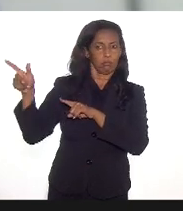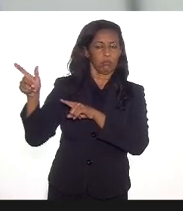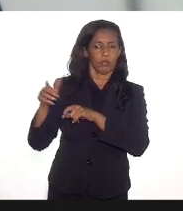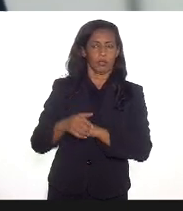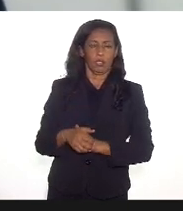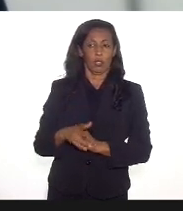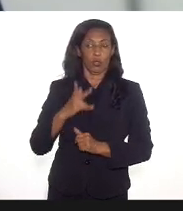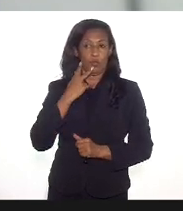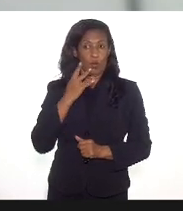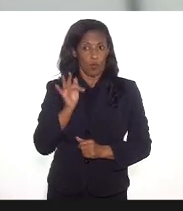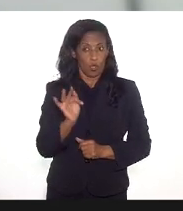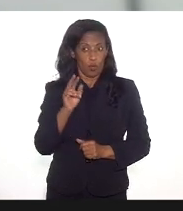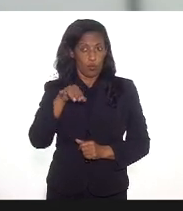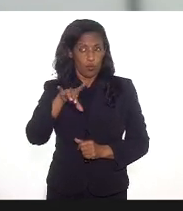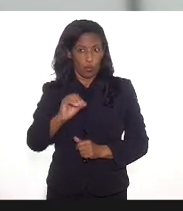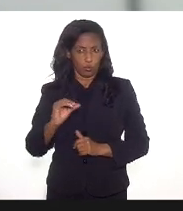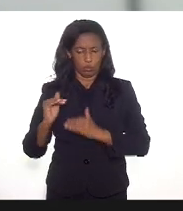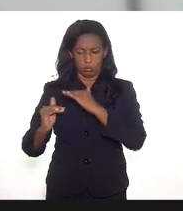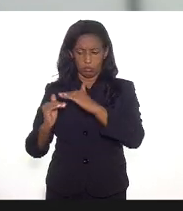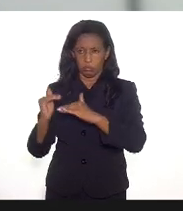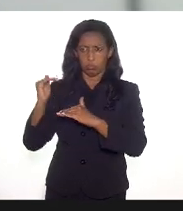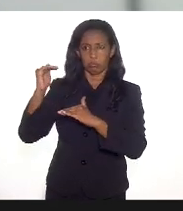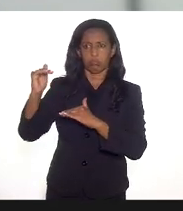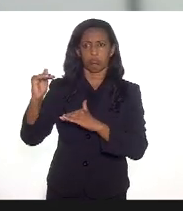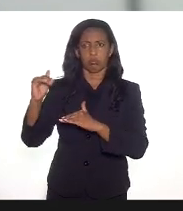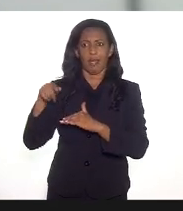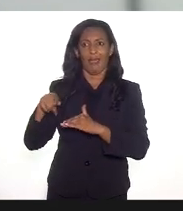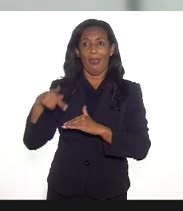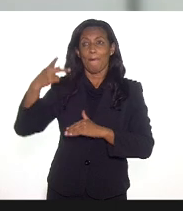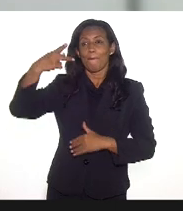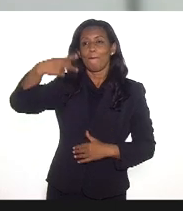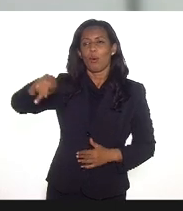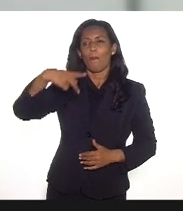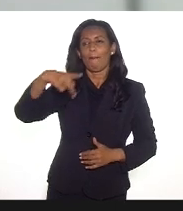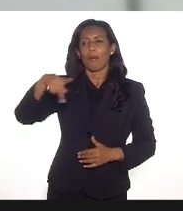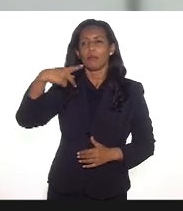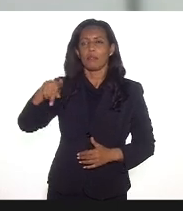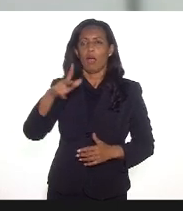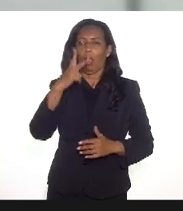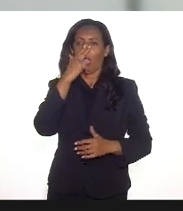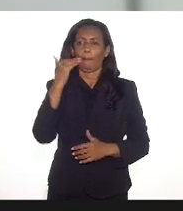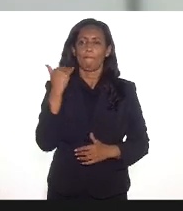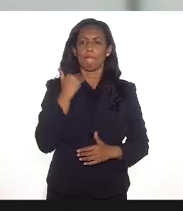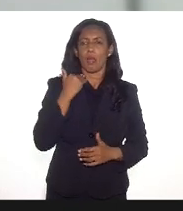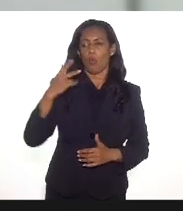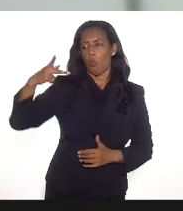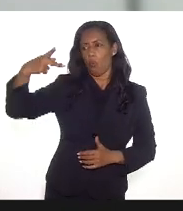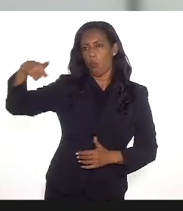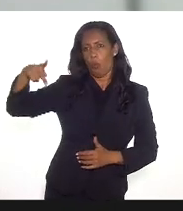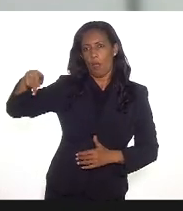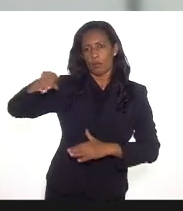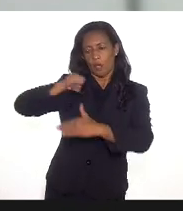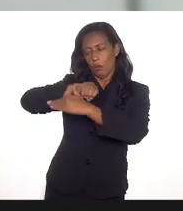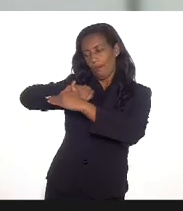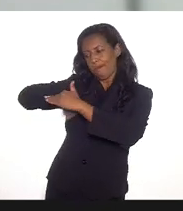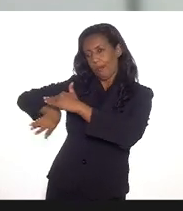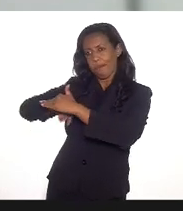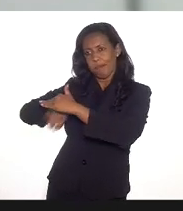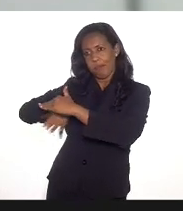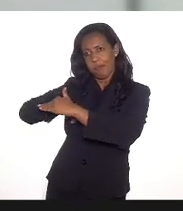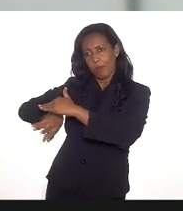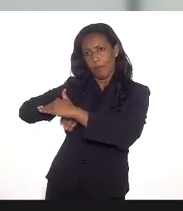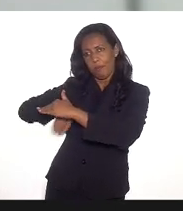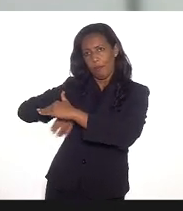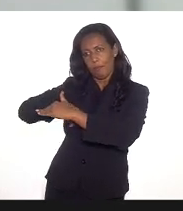que o Fundo Soberano é um fundo de poupança para investimentos